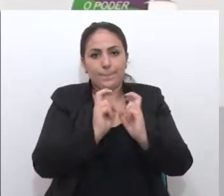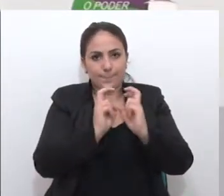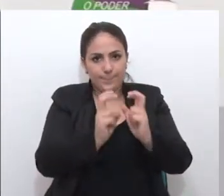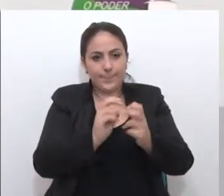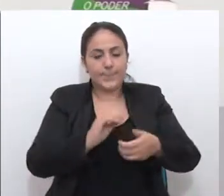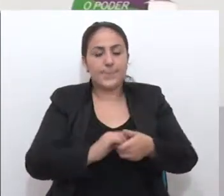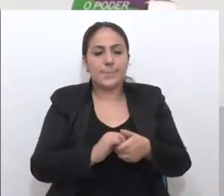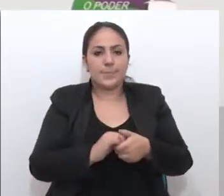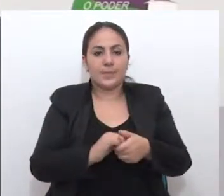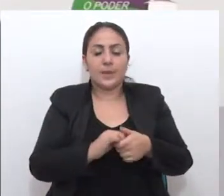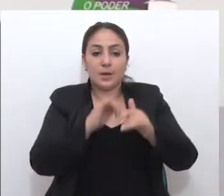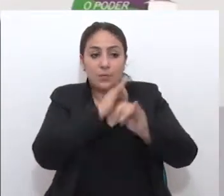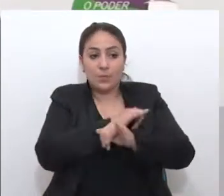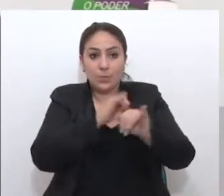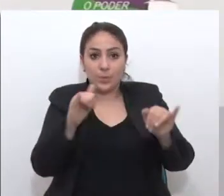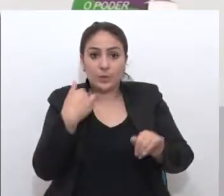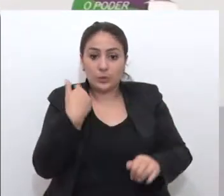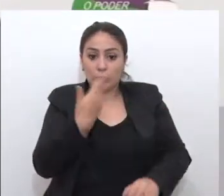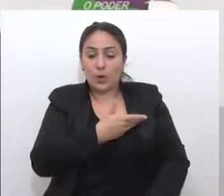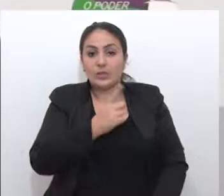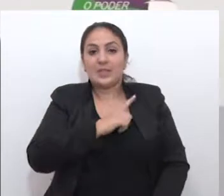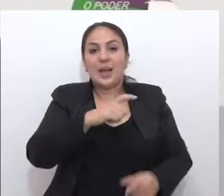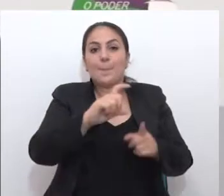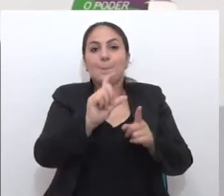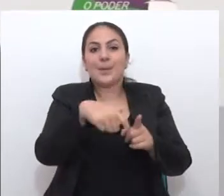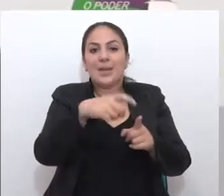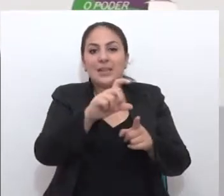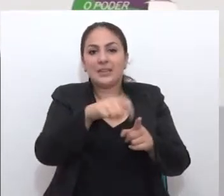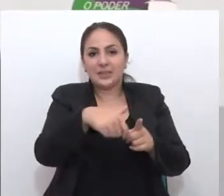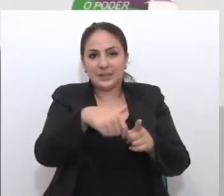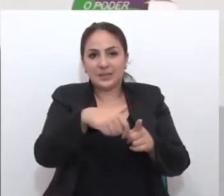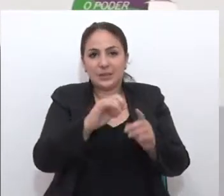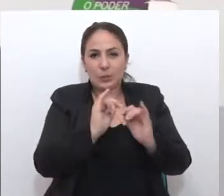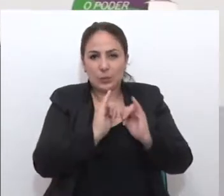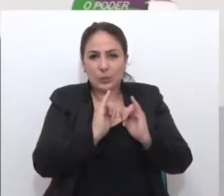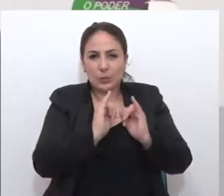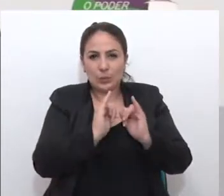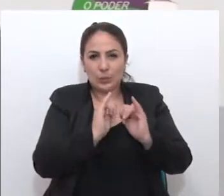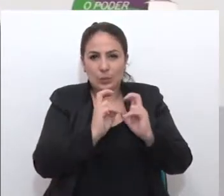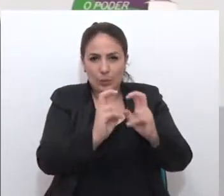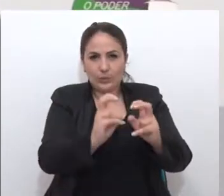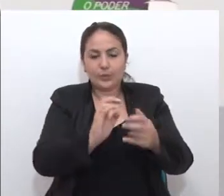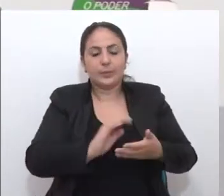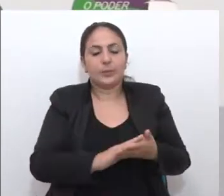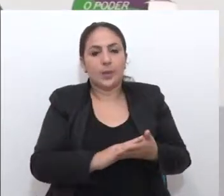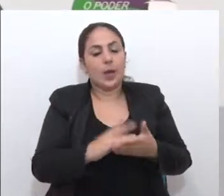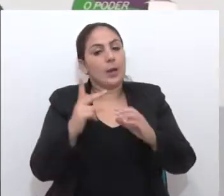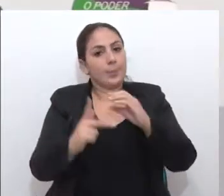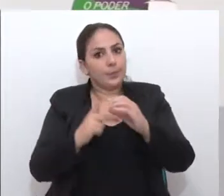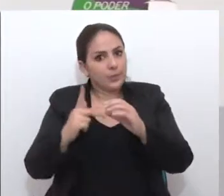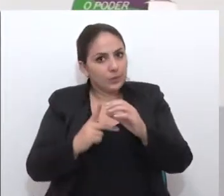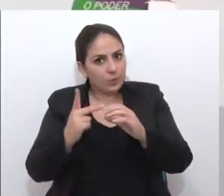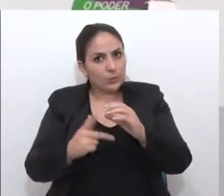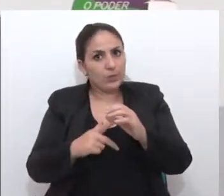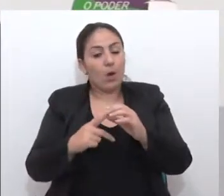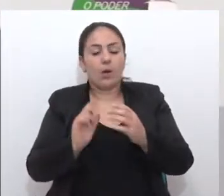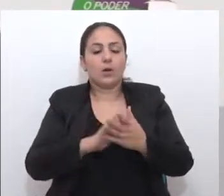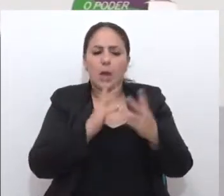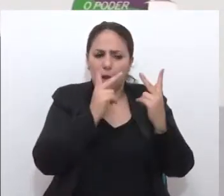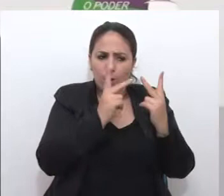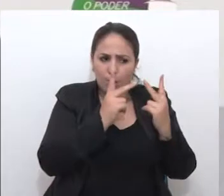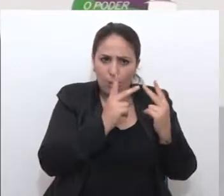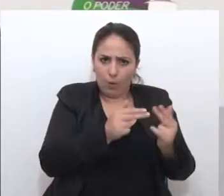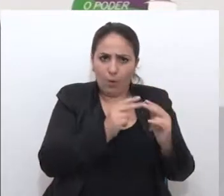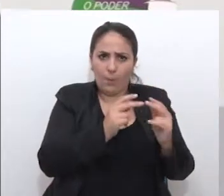licitação do transporte coletivo. Então se anunciou que teremos bilhetagem eletrônica nos ônibus, mas a Câmara se movimentou para garantir que mesmo